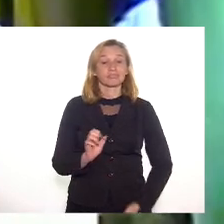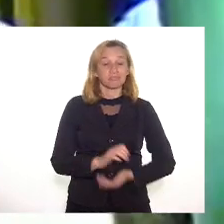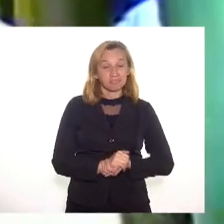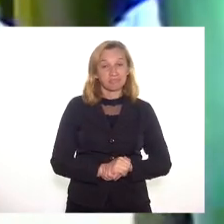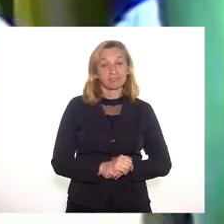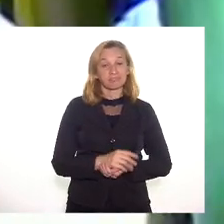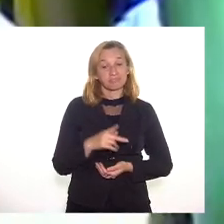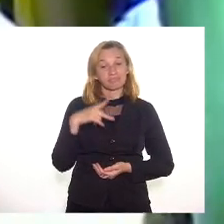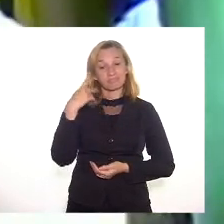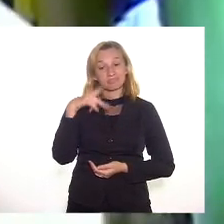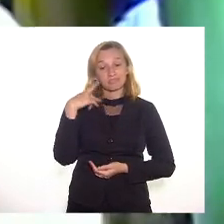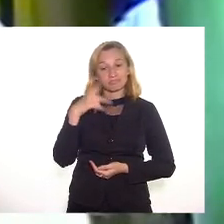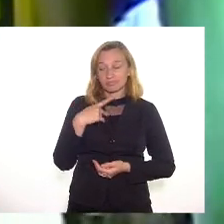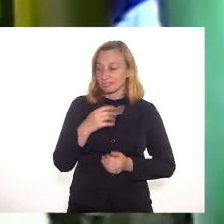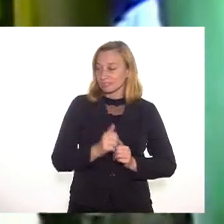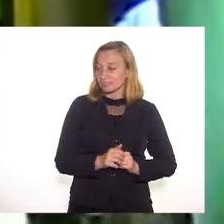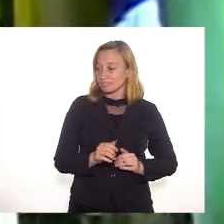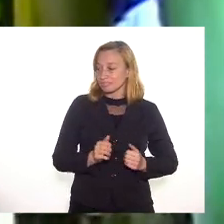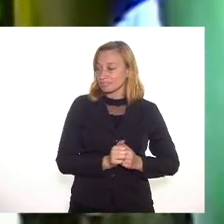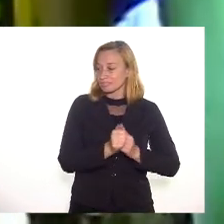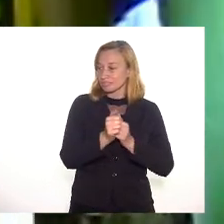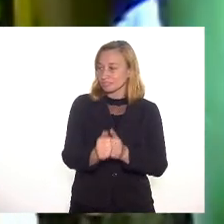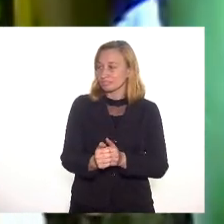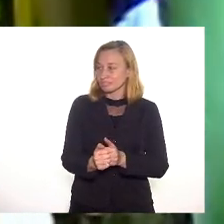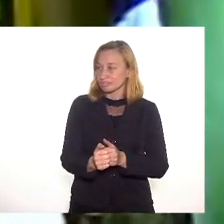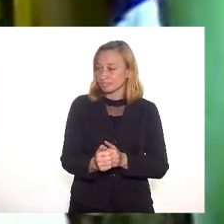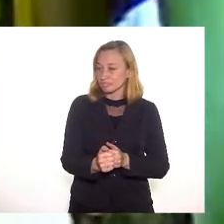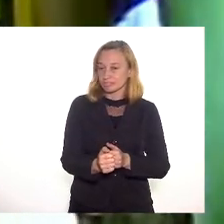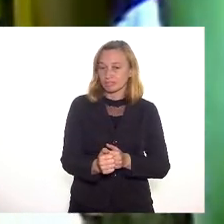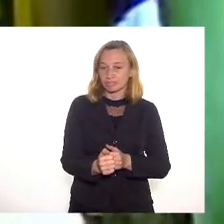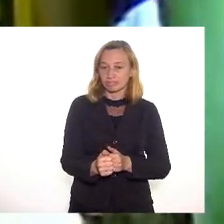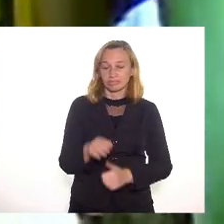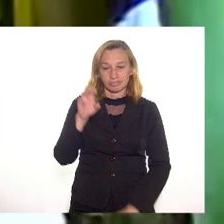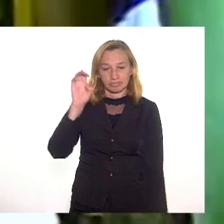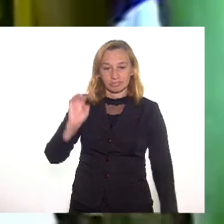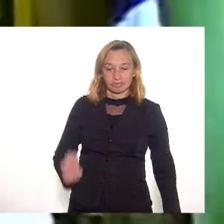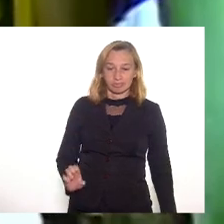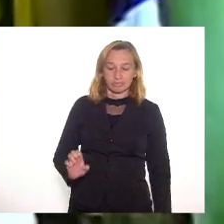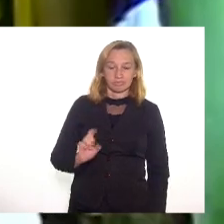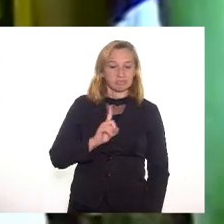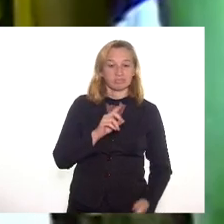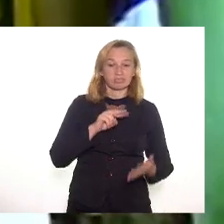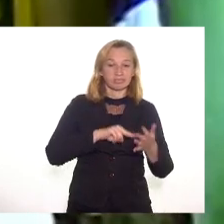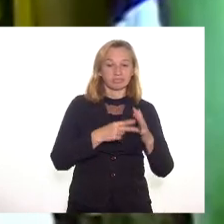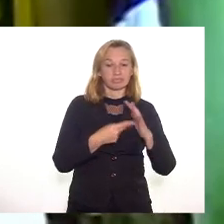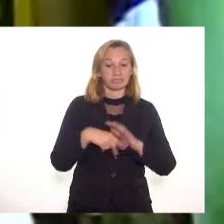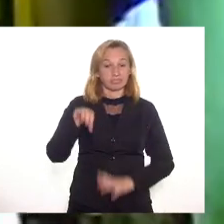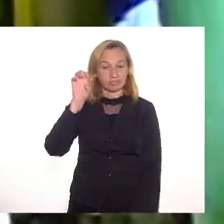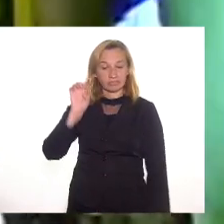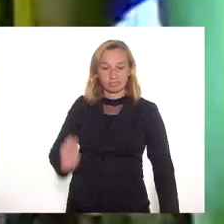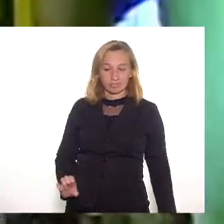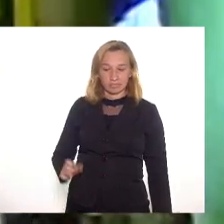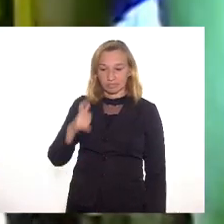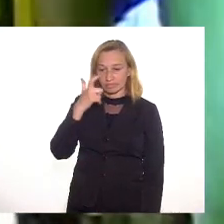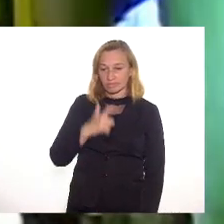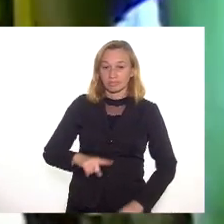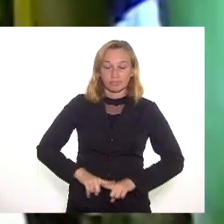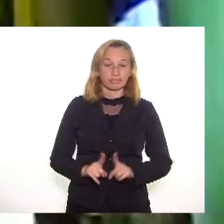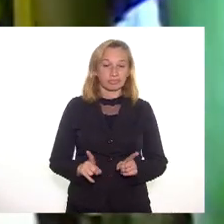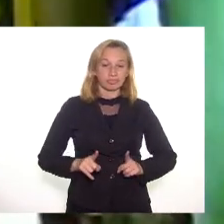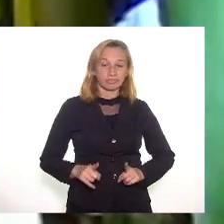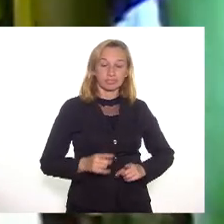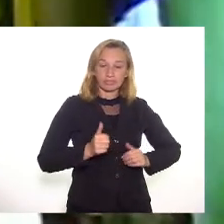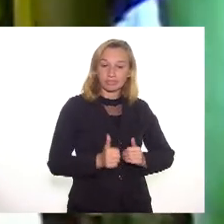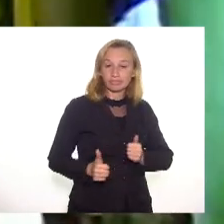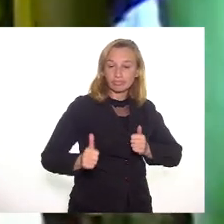segmento de esquerda não significa ser esquerda, mas é um segmento que vai para cima de